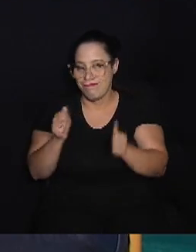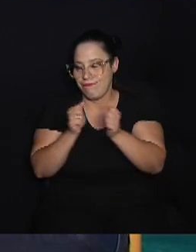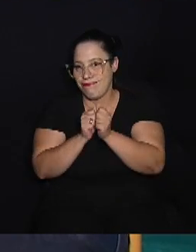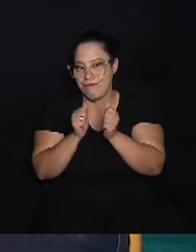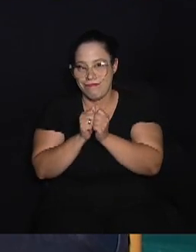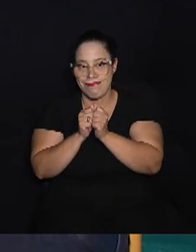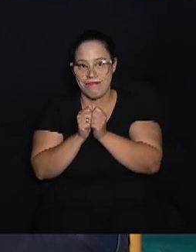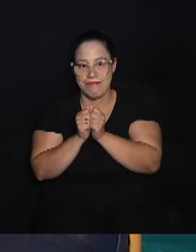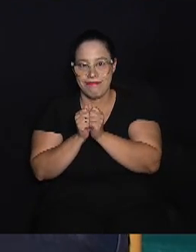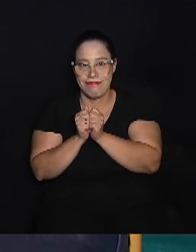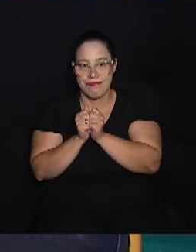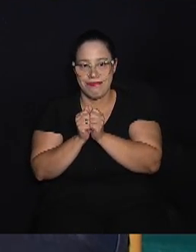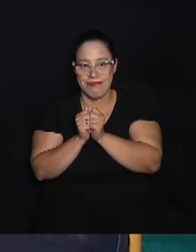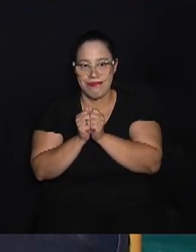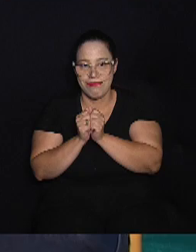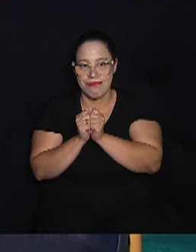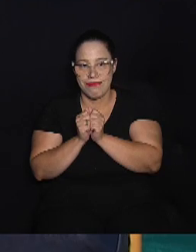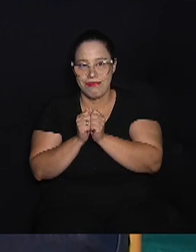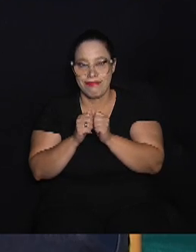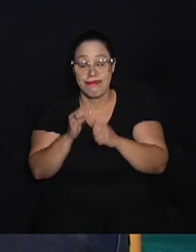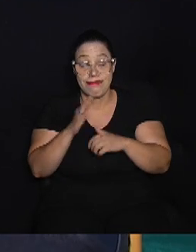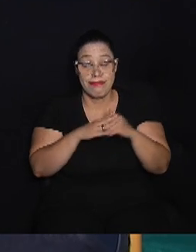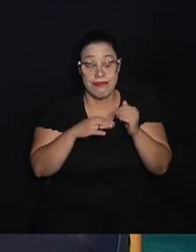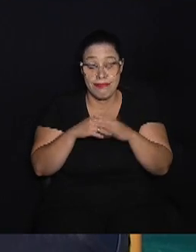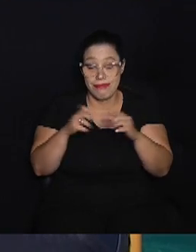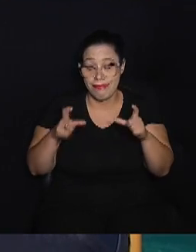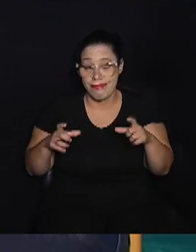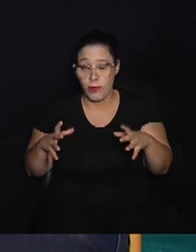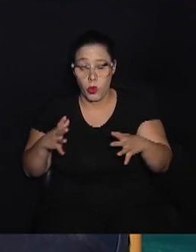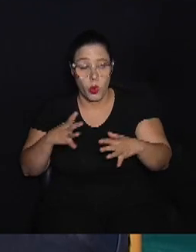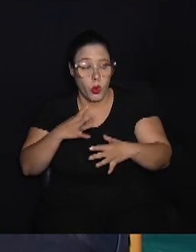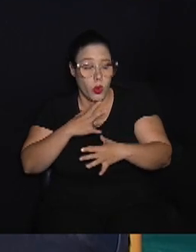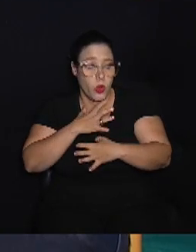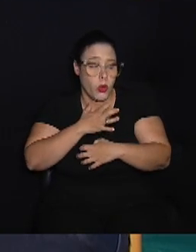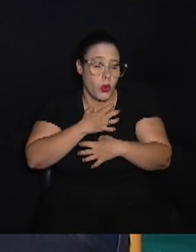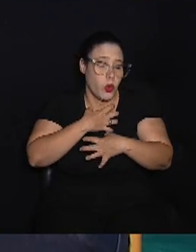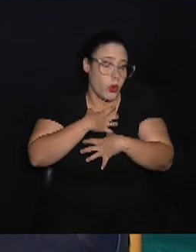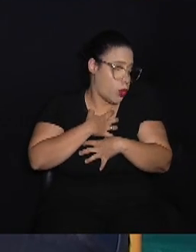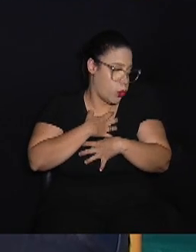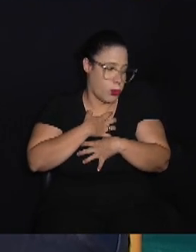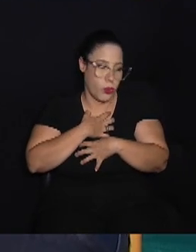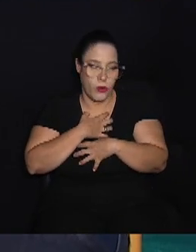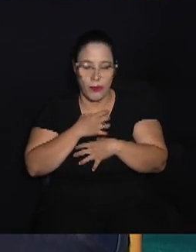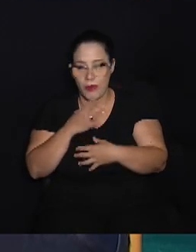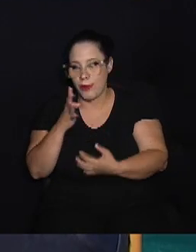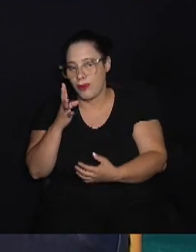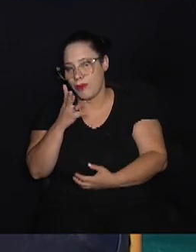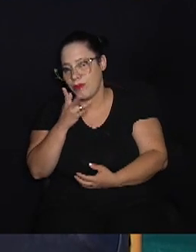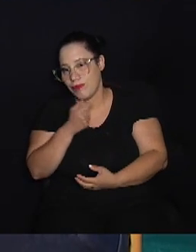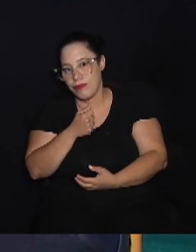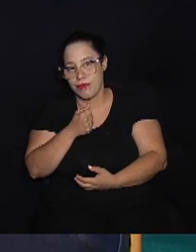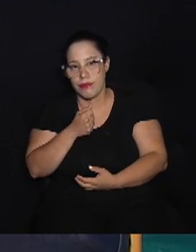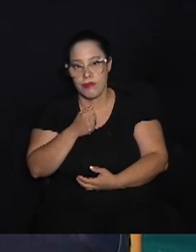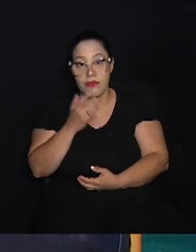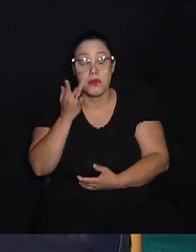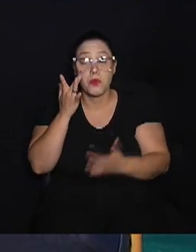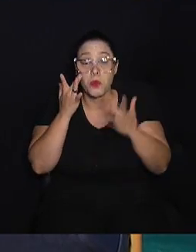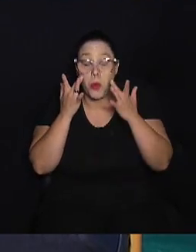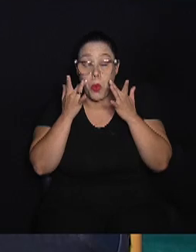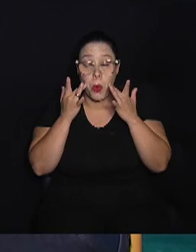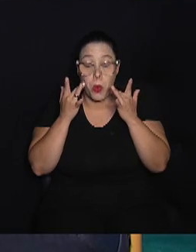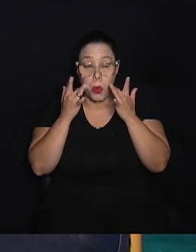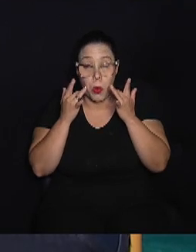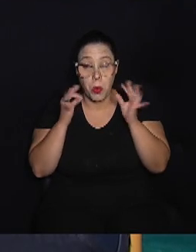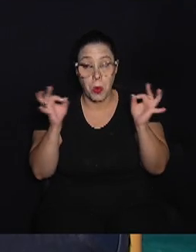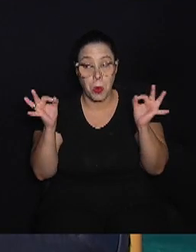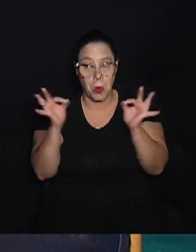a gente vê tantas pessoas aqui na região com uma paixão por essa arte. Então, é muito lindo de ver. E são artistas incríveis. A